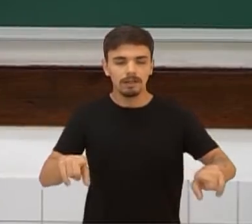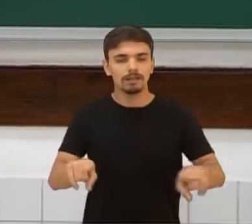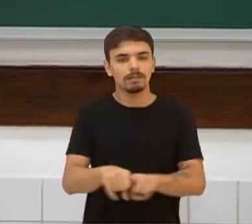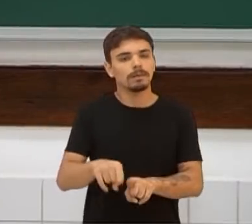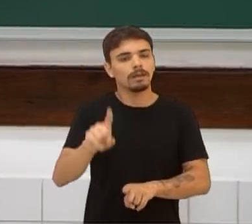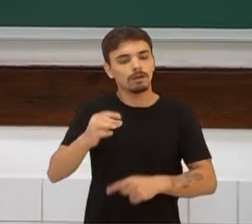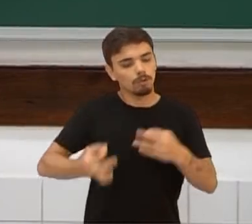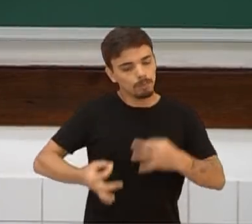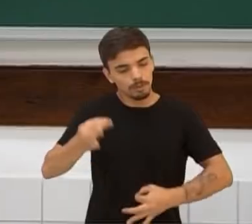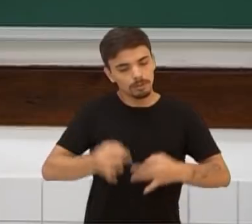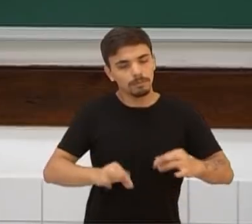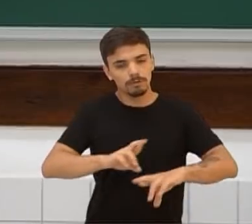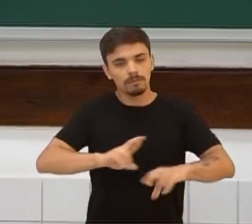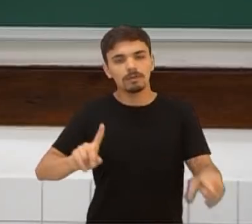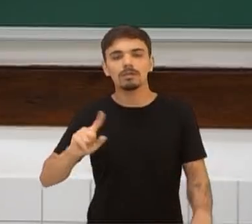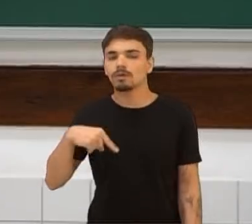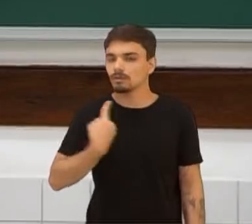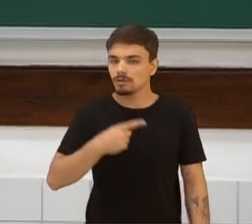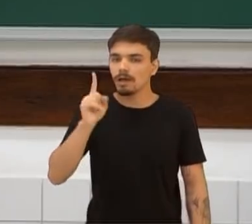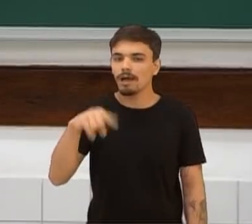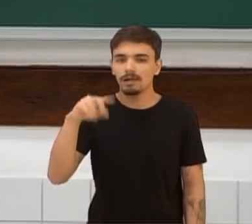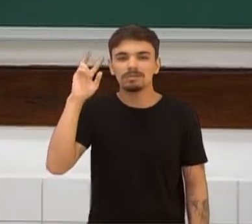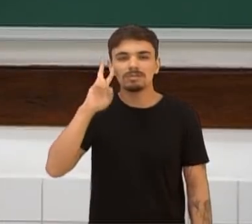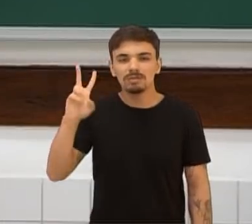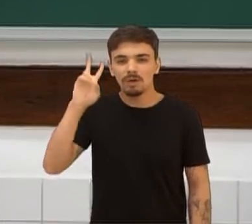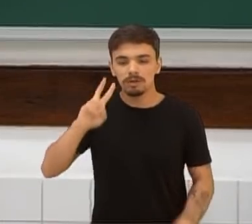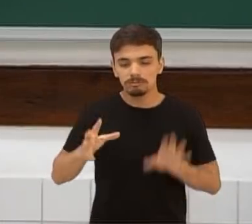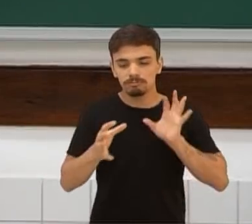estamos sendo sujeitos históricos e